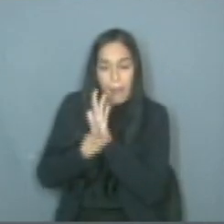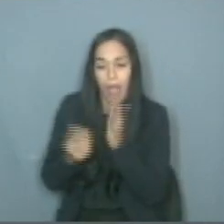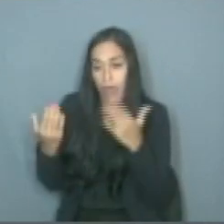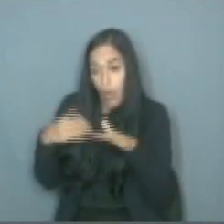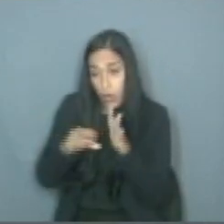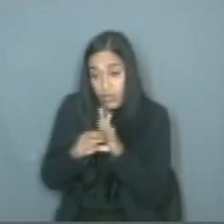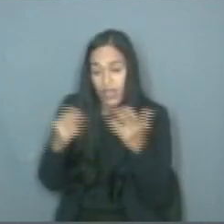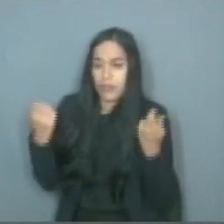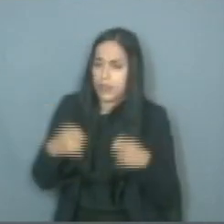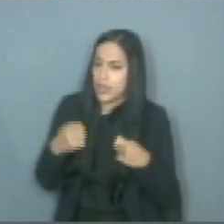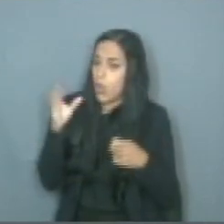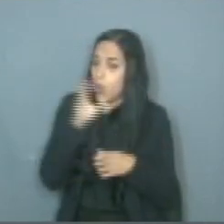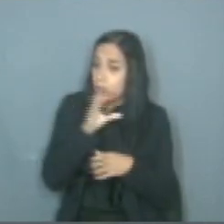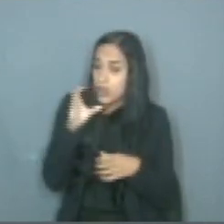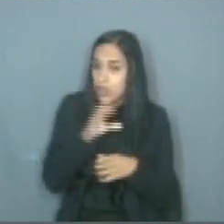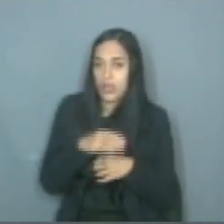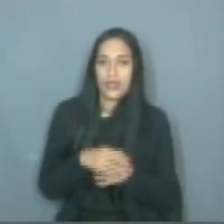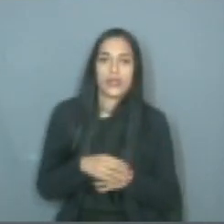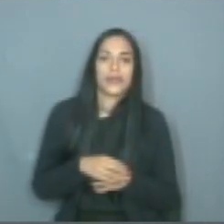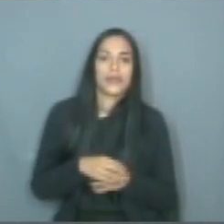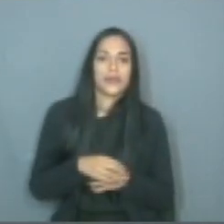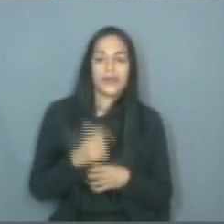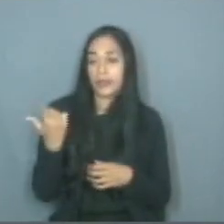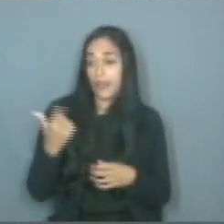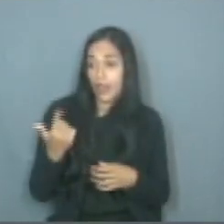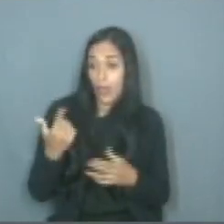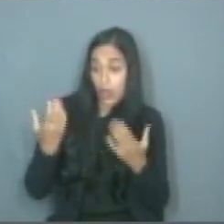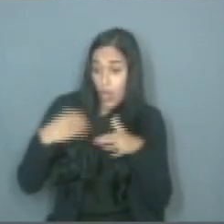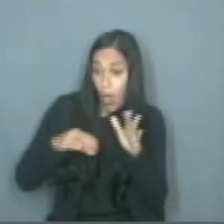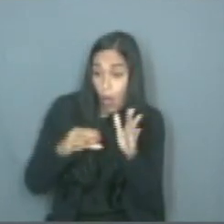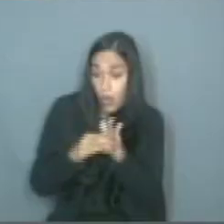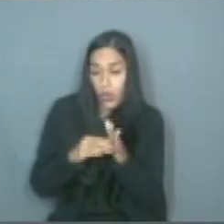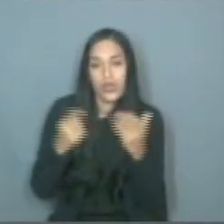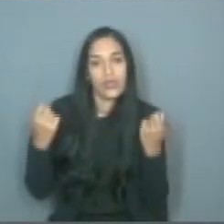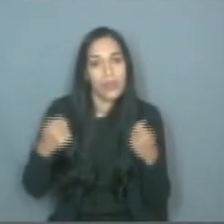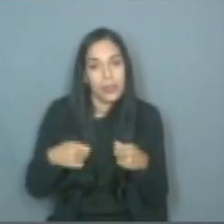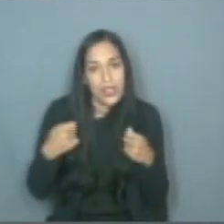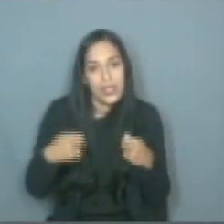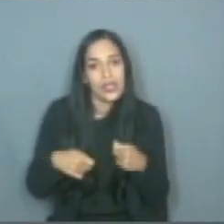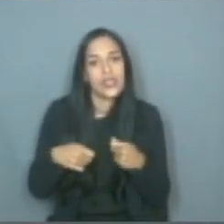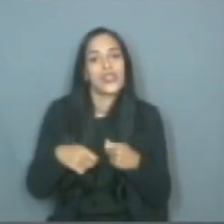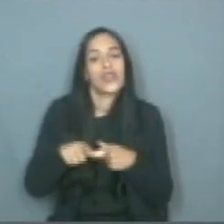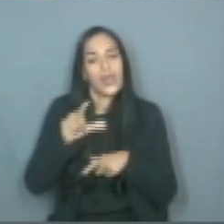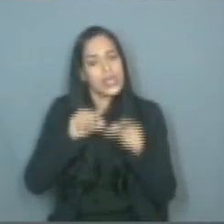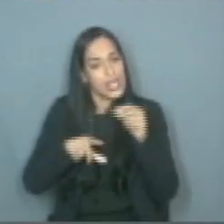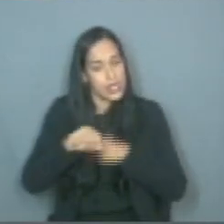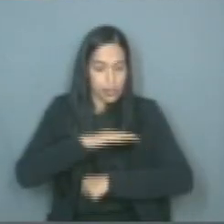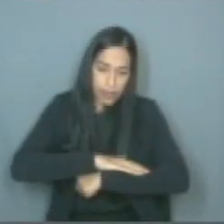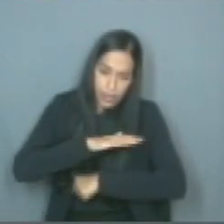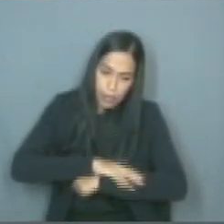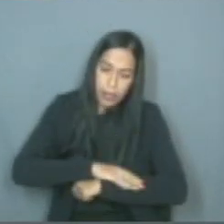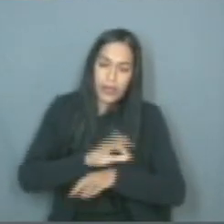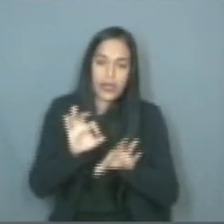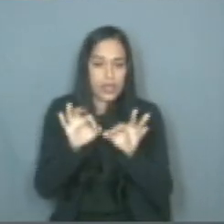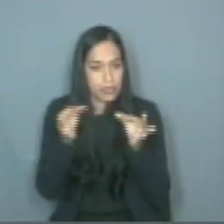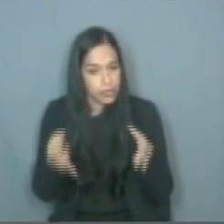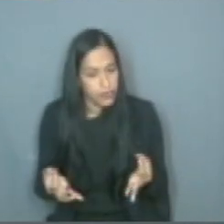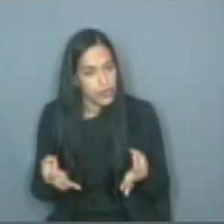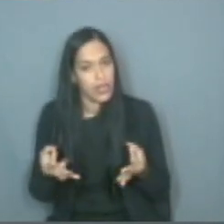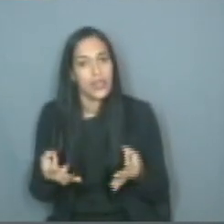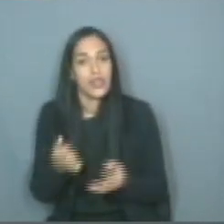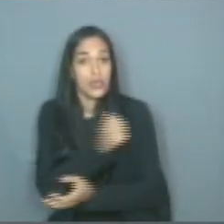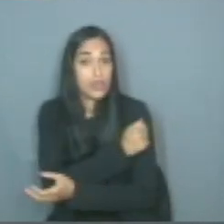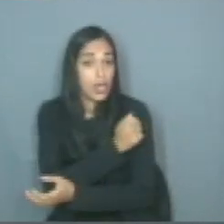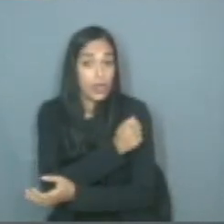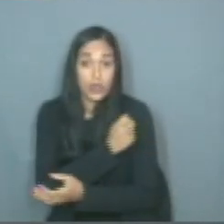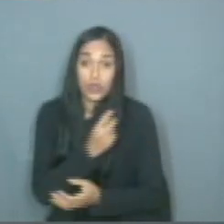concursados, que a gente faça, se não tem mais concurso, uma chamada temporária com a seleção simplificada. Esses estudantes